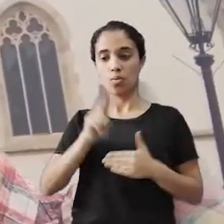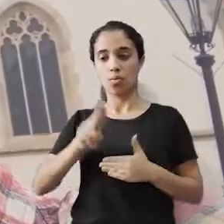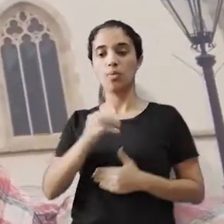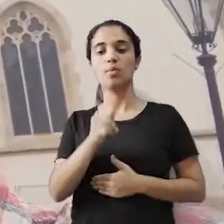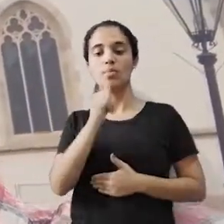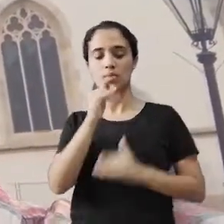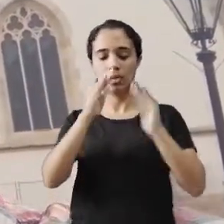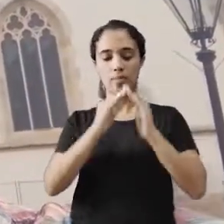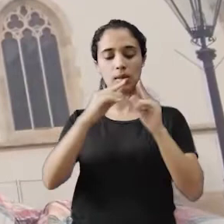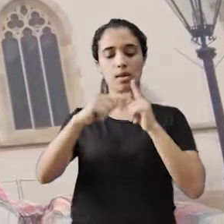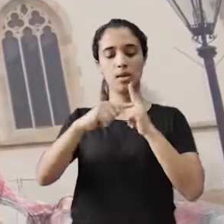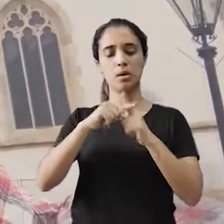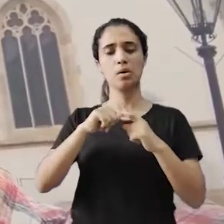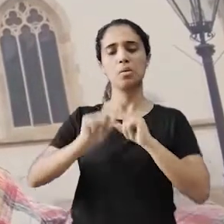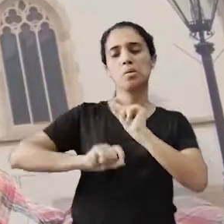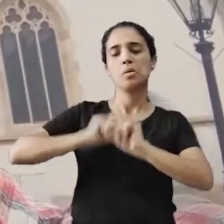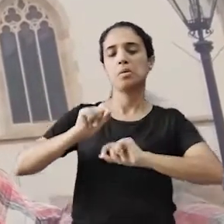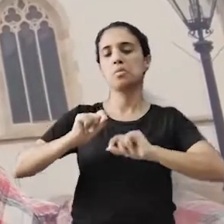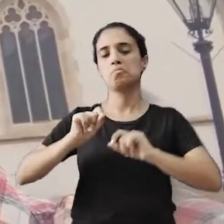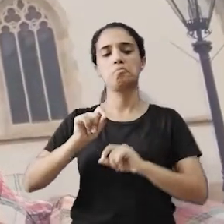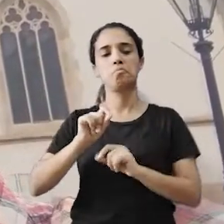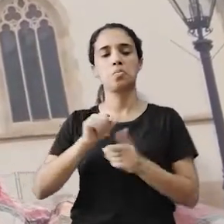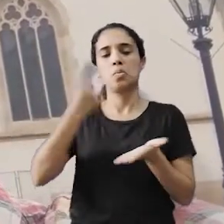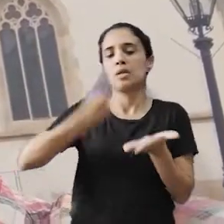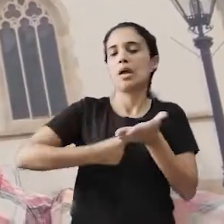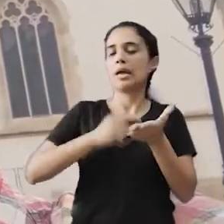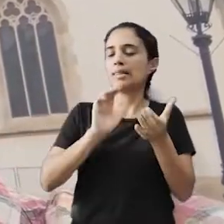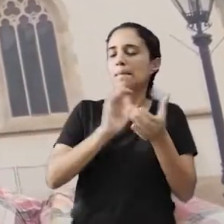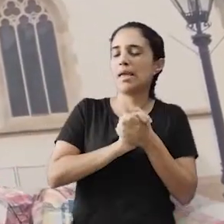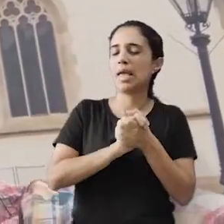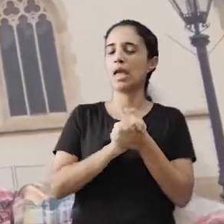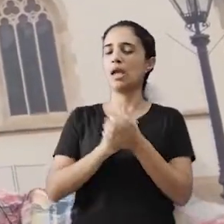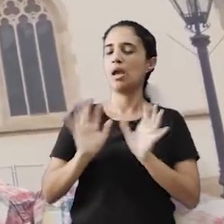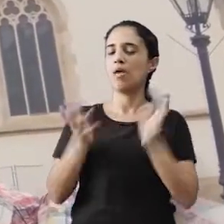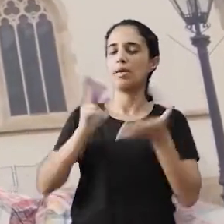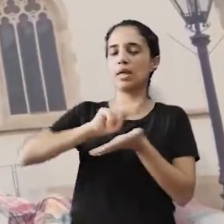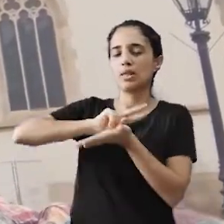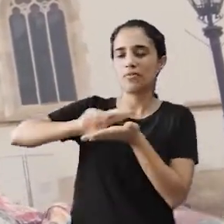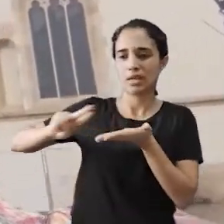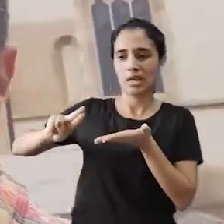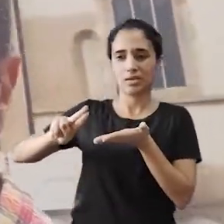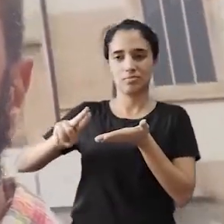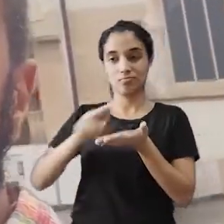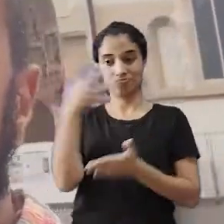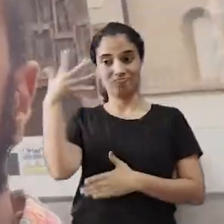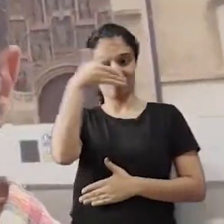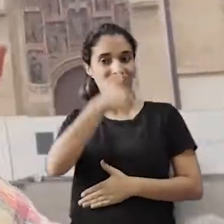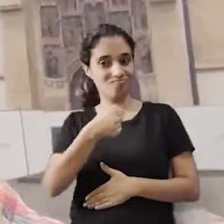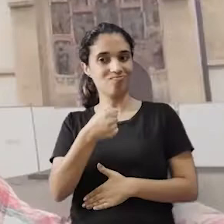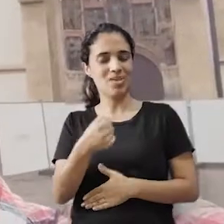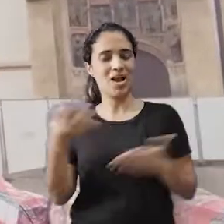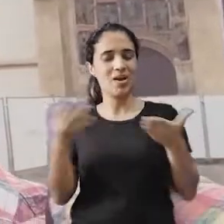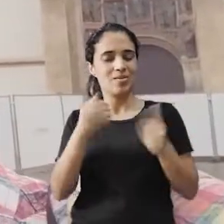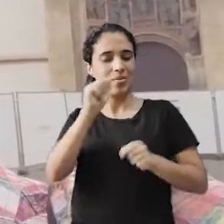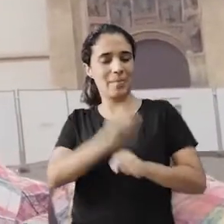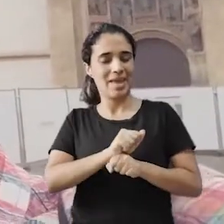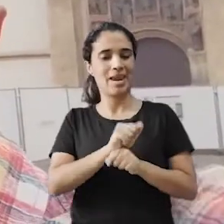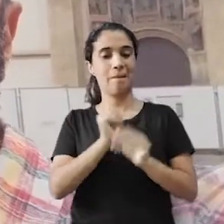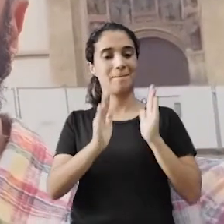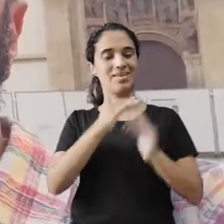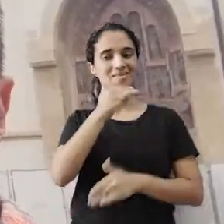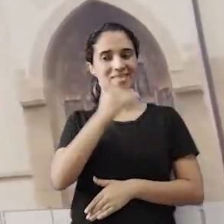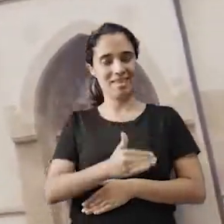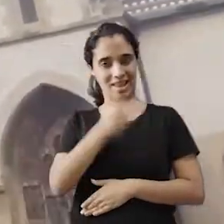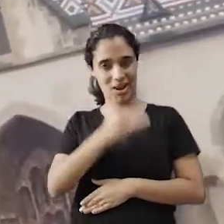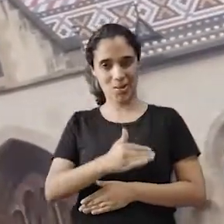essa igreja para casamentos e eventos, que é muito bonita e agora tá preparada pro Natal.